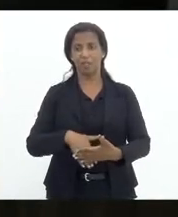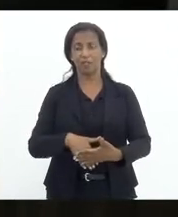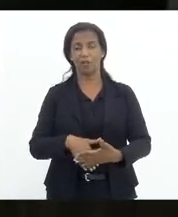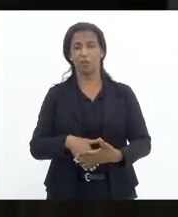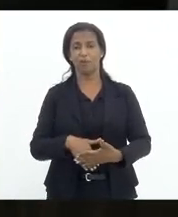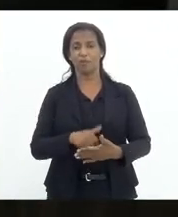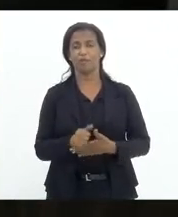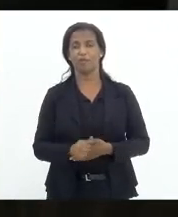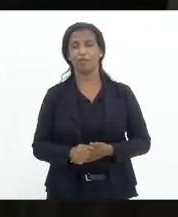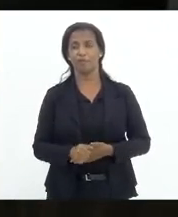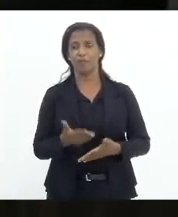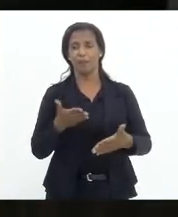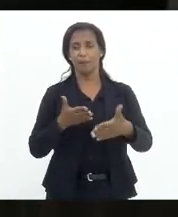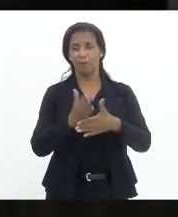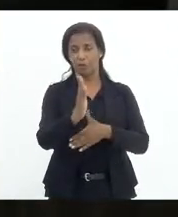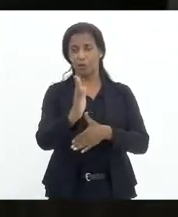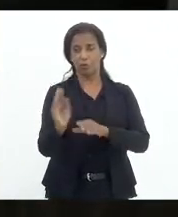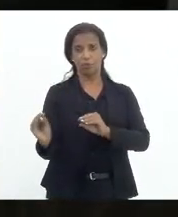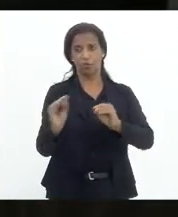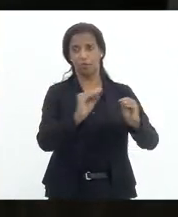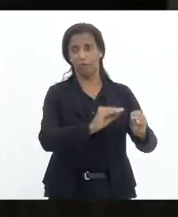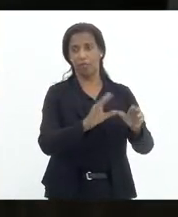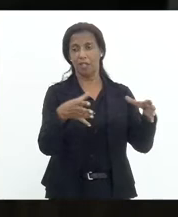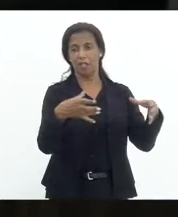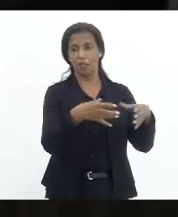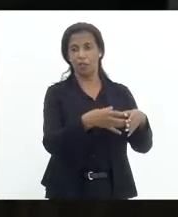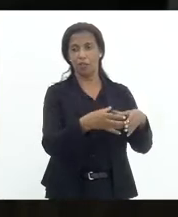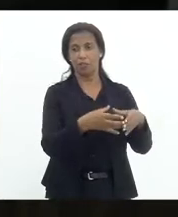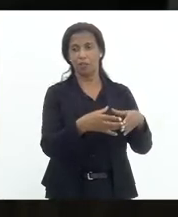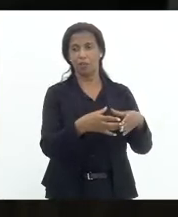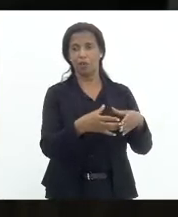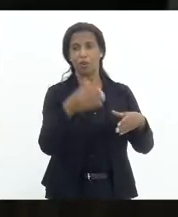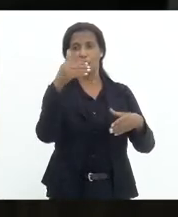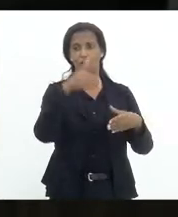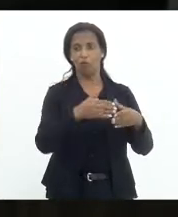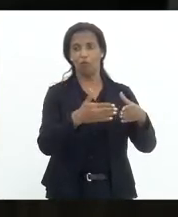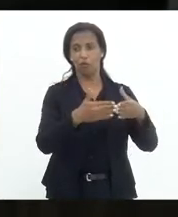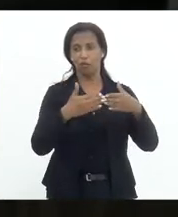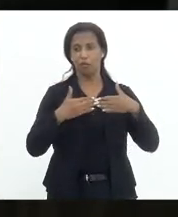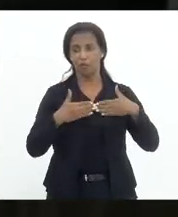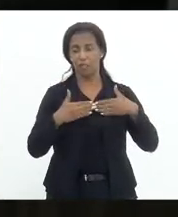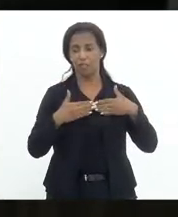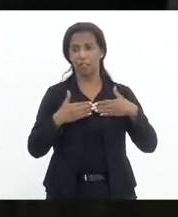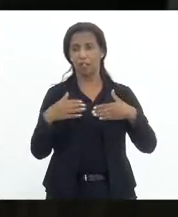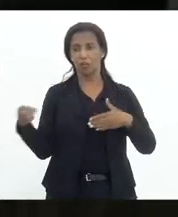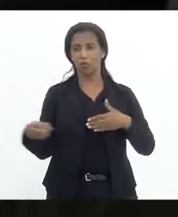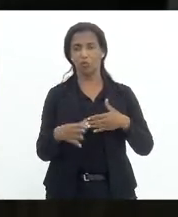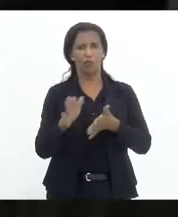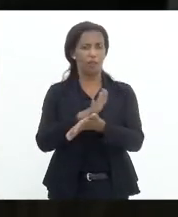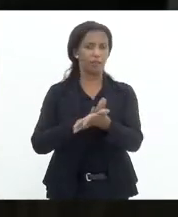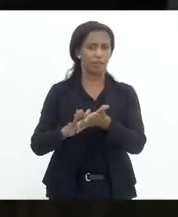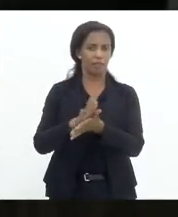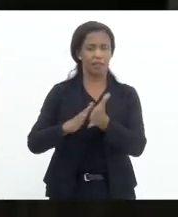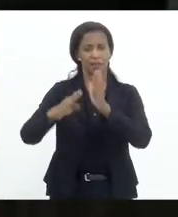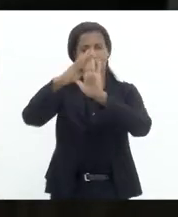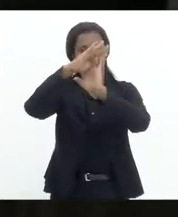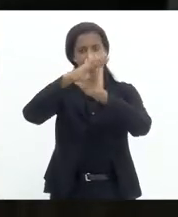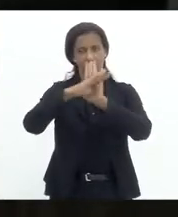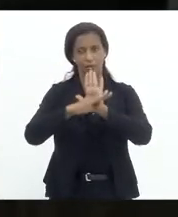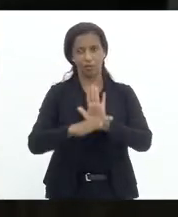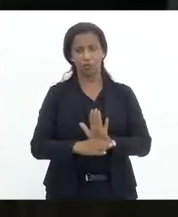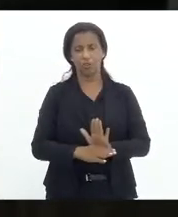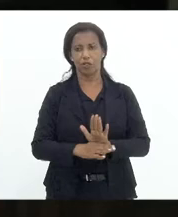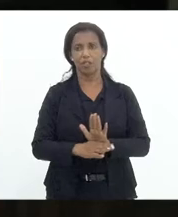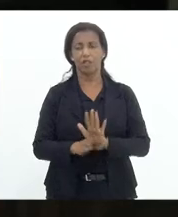seus que aprovam permaneçam Como estão aprovada vai à promulgação com voto pela abstenção do novo nada mais a tratar na ordem do